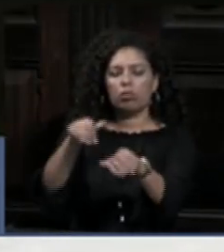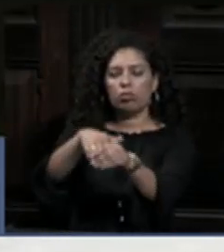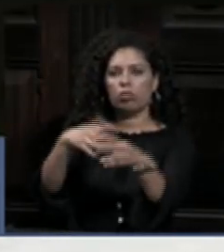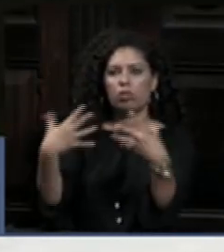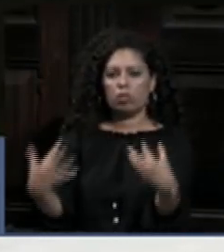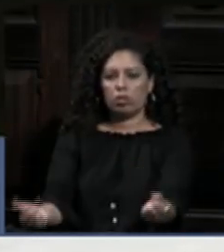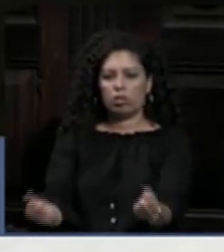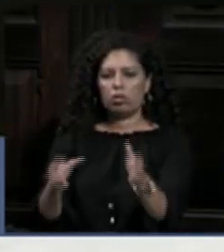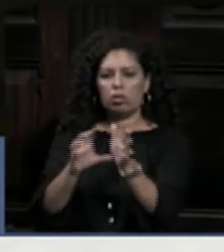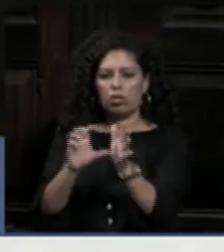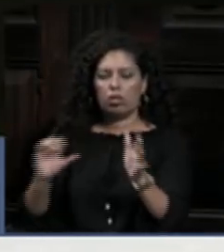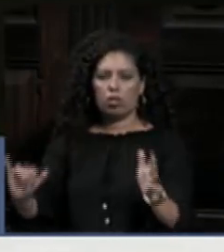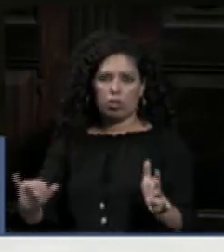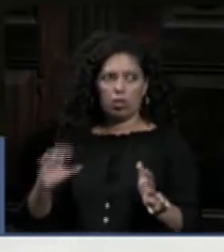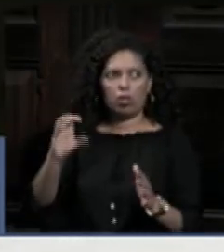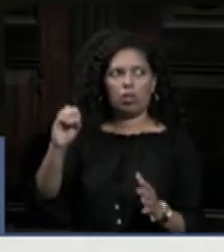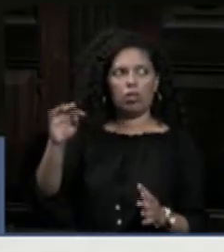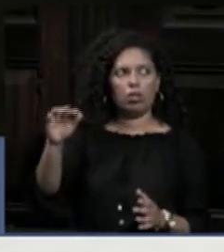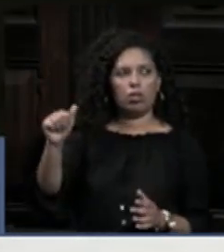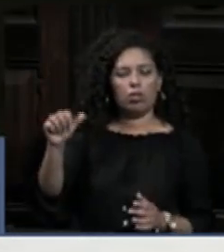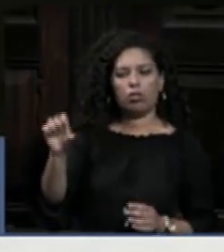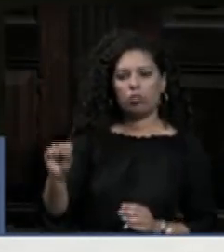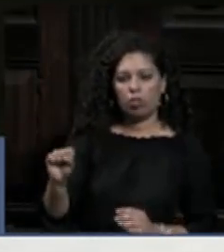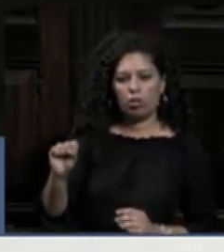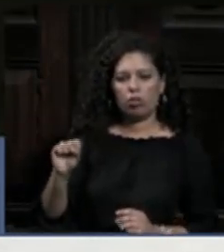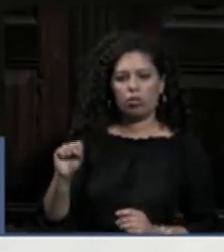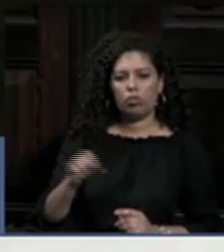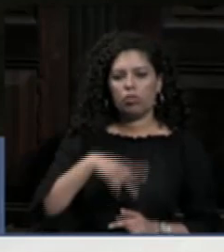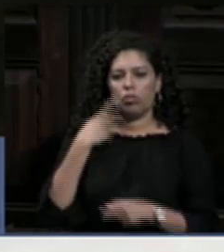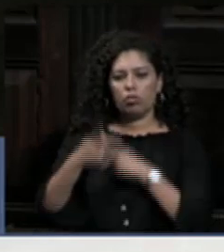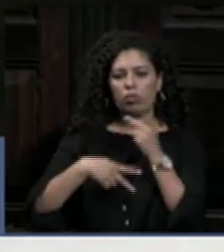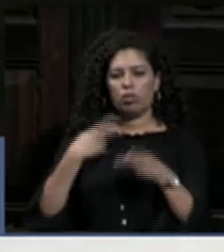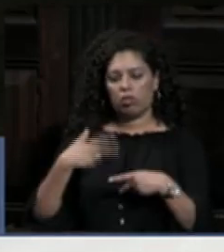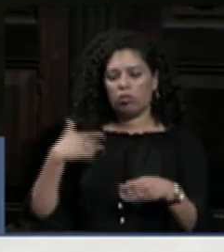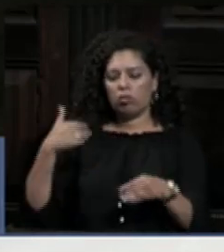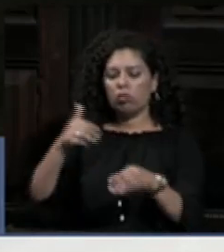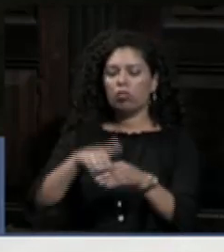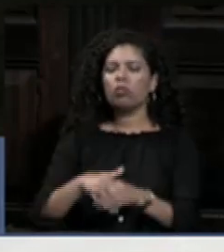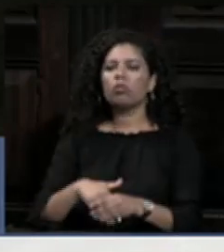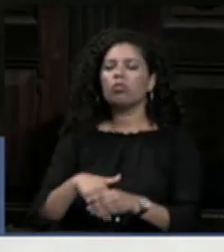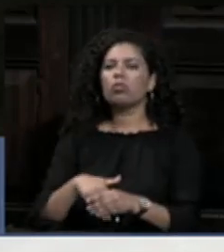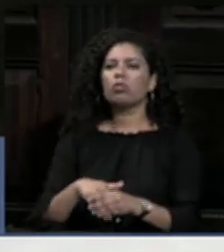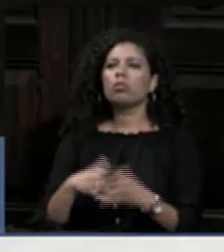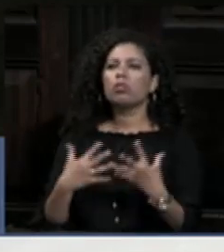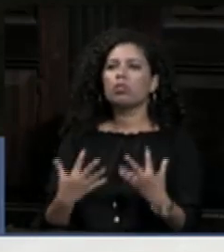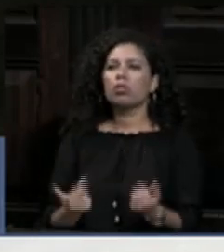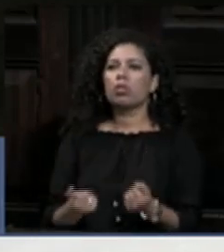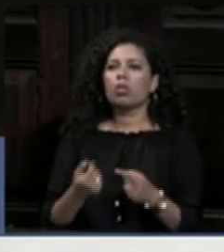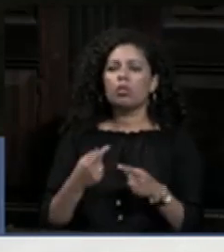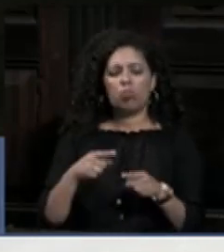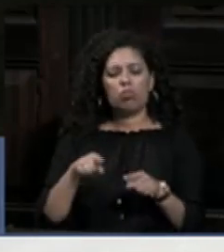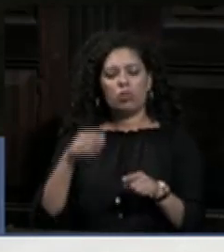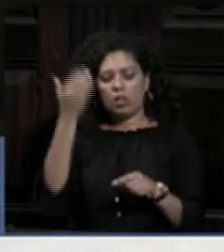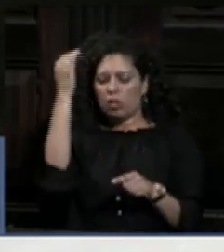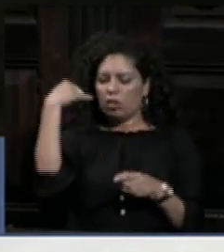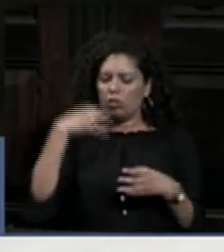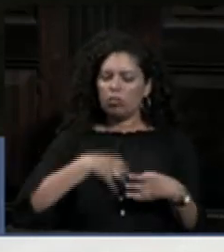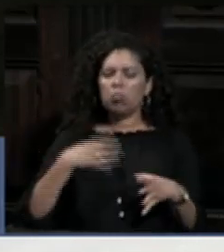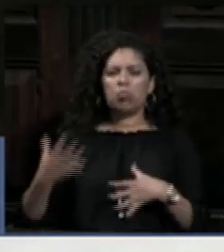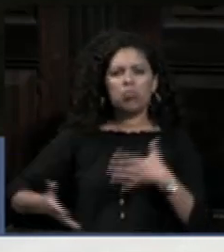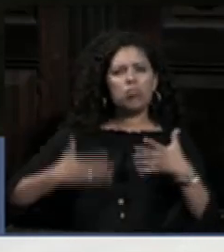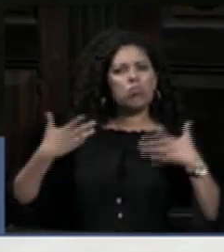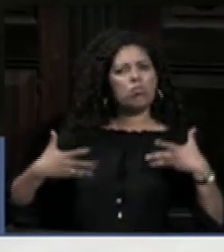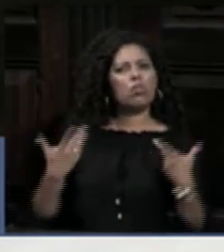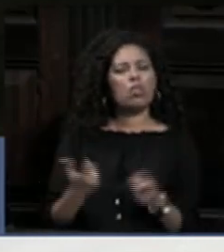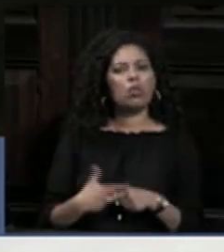aprovação do projeto de lei de cotas dizendo que votei 5 muito com muita satisfação muito orgulho